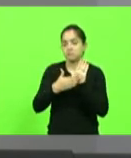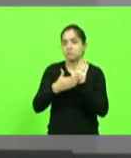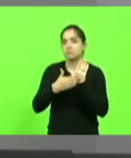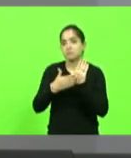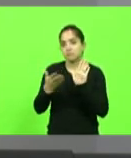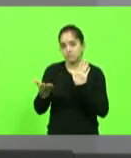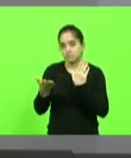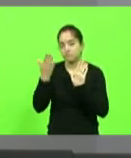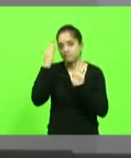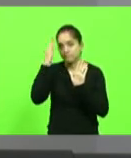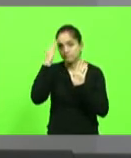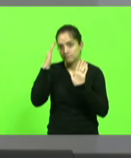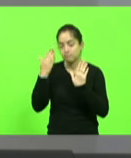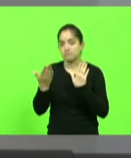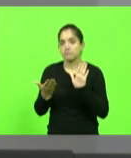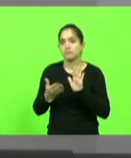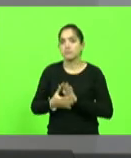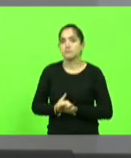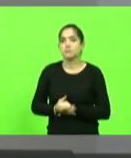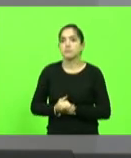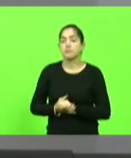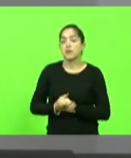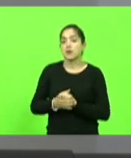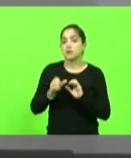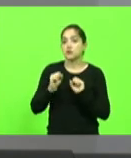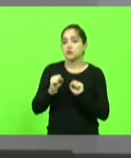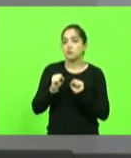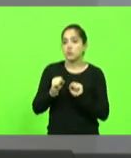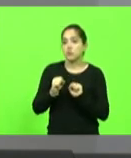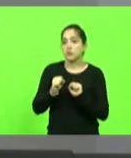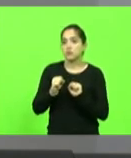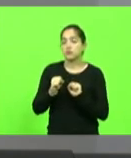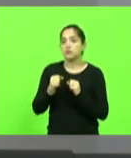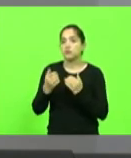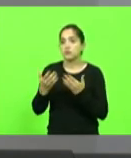eu entendo. Podemos considerar como